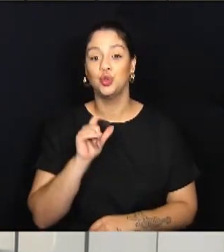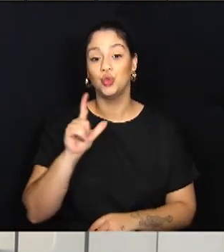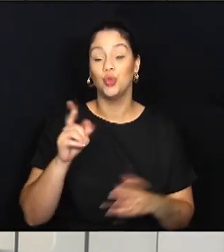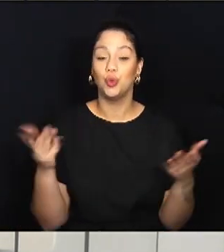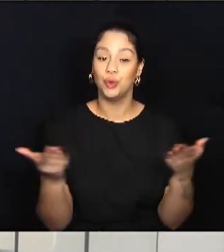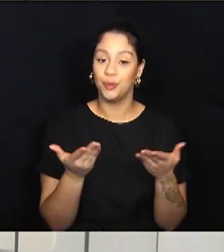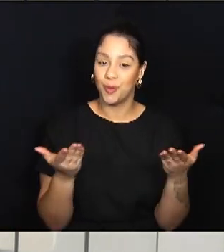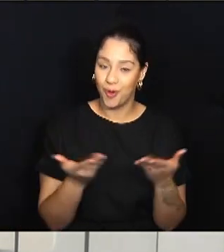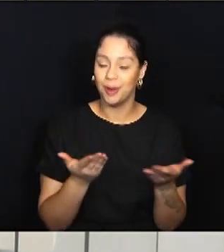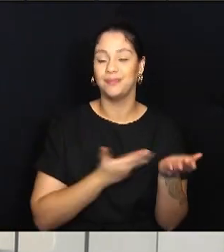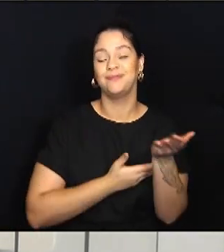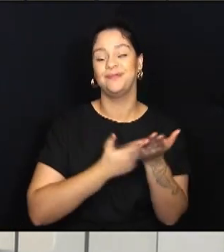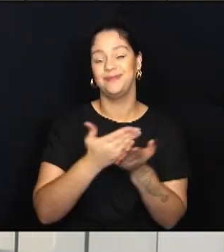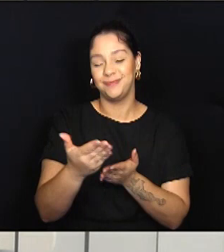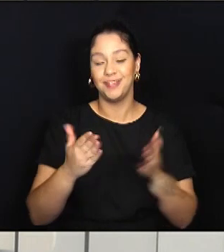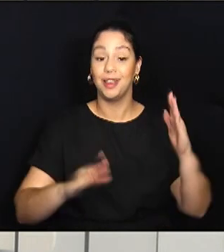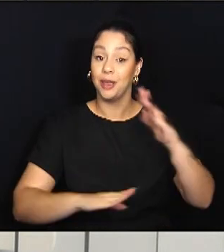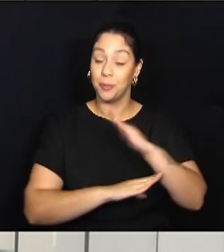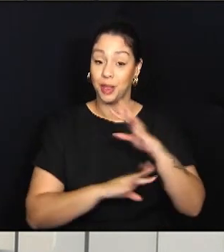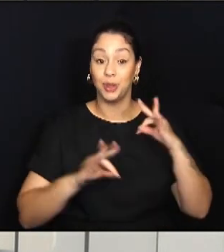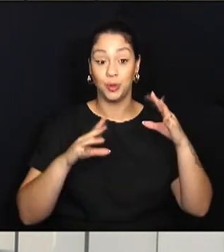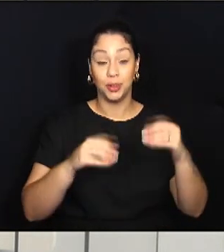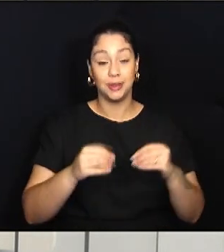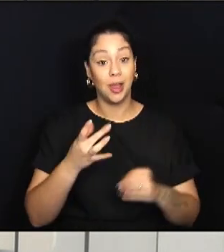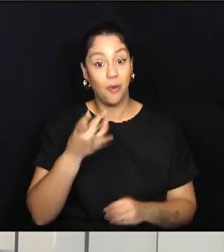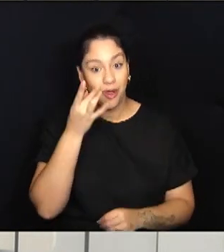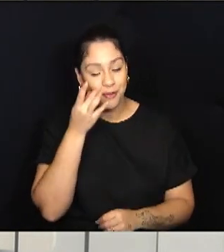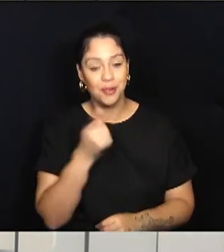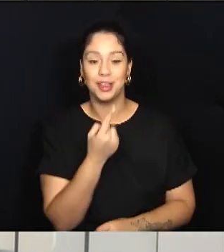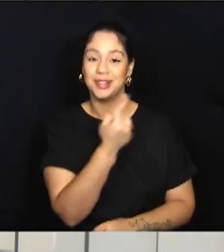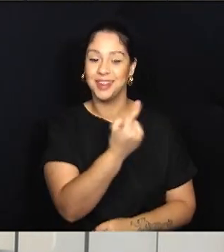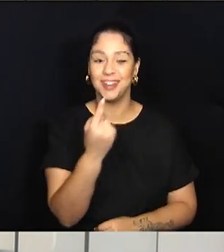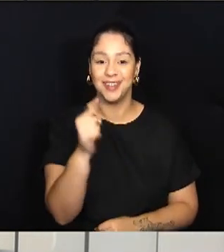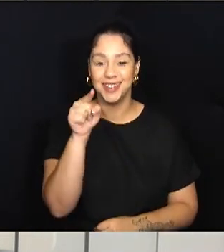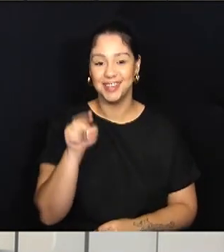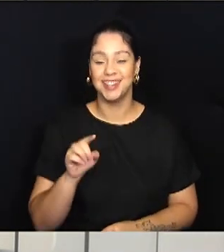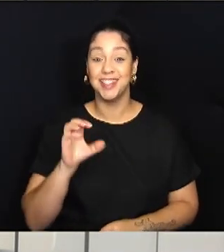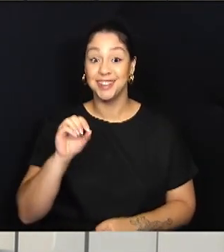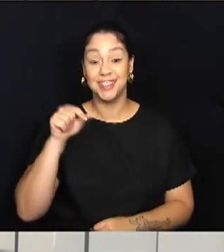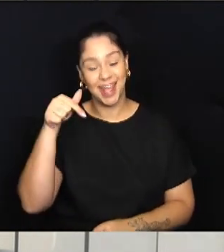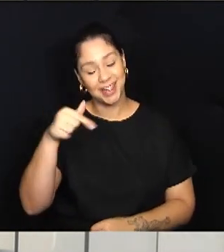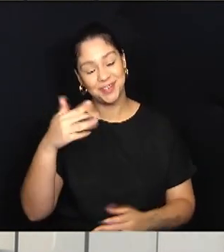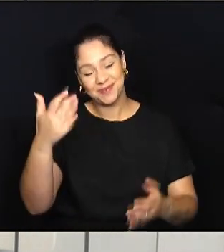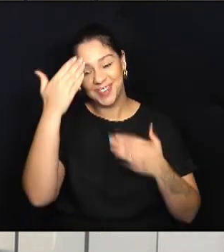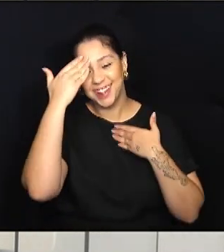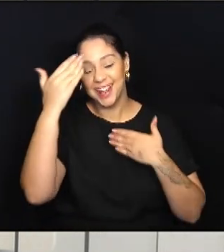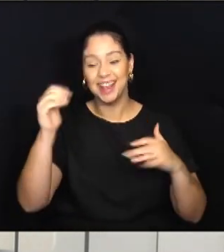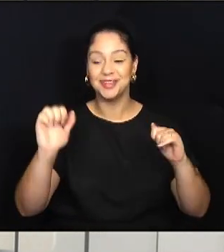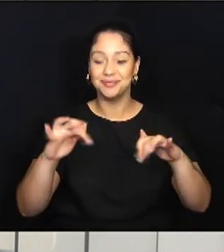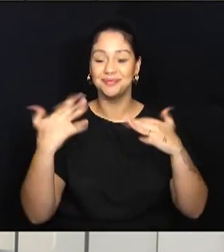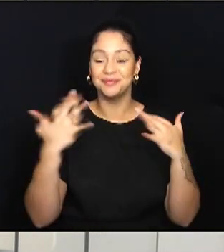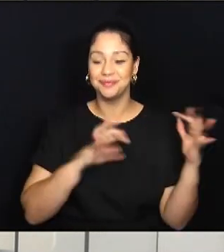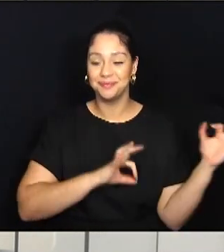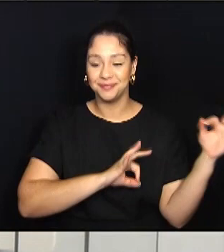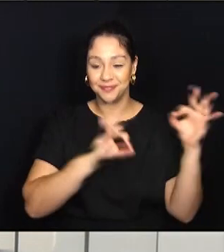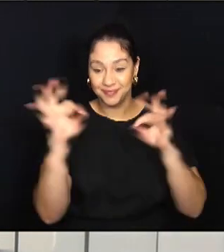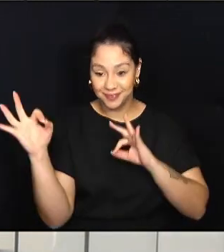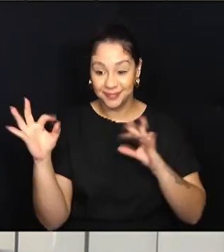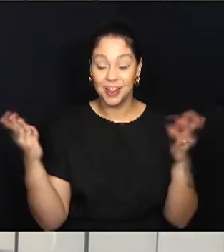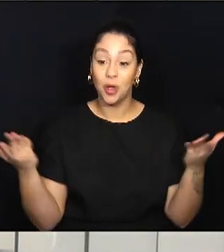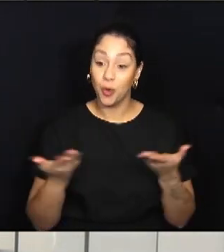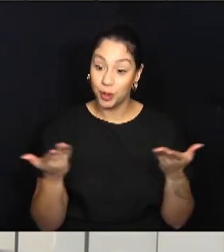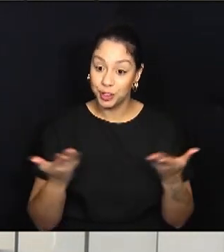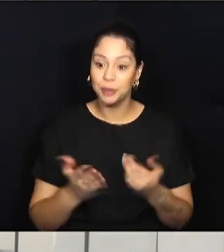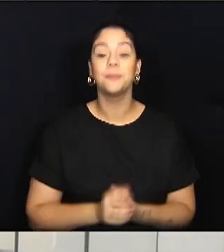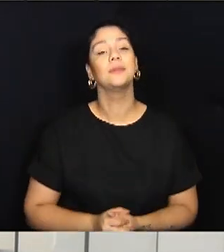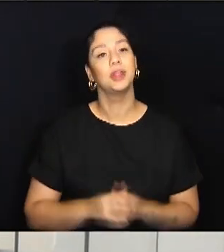Câmara Total ao vivo, 11 horas mais 7 minutos. Muito obrigado, viu, pela sua companhia, pela sua audiência